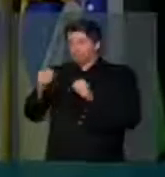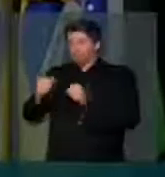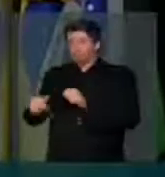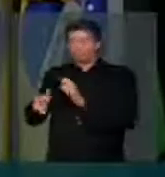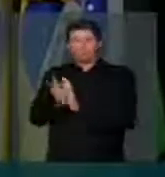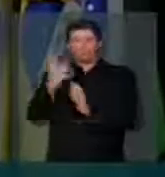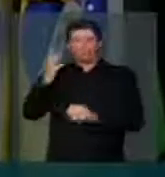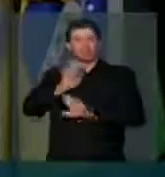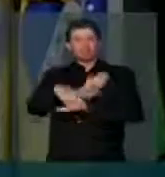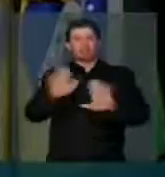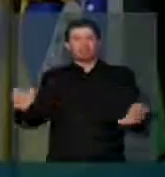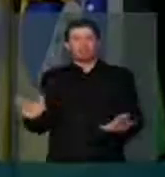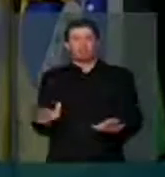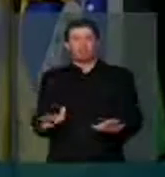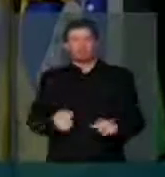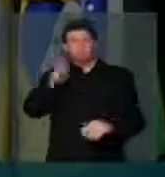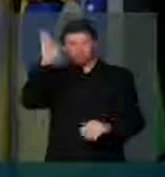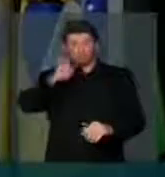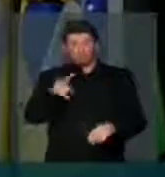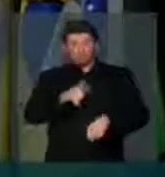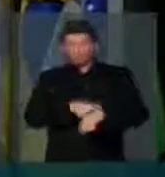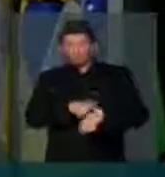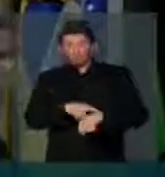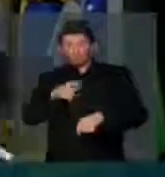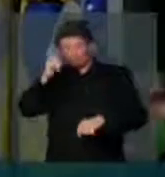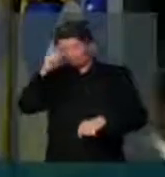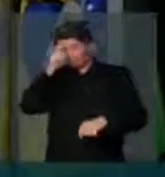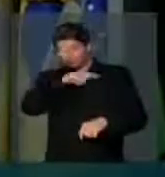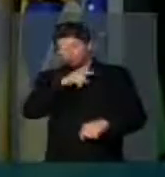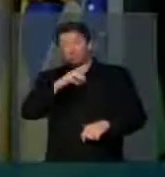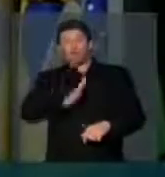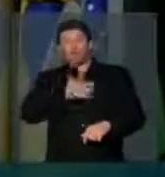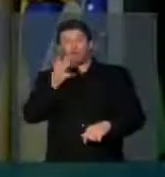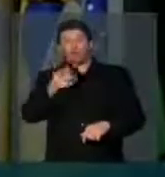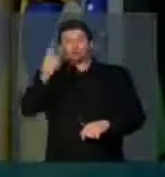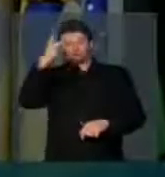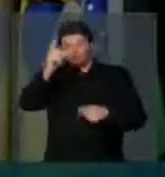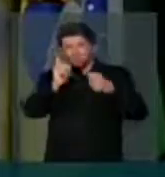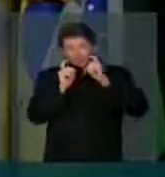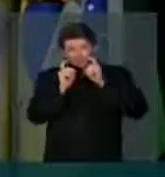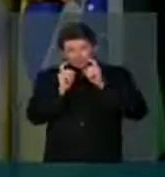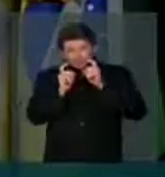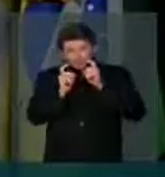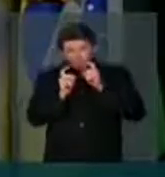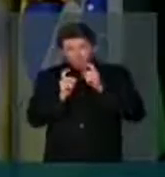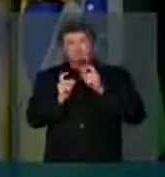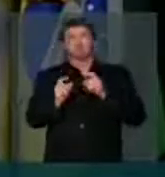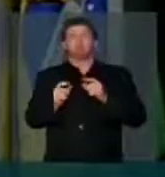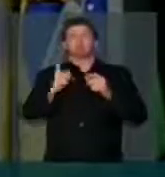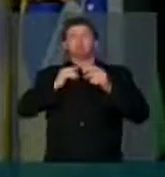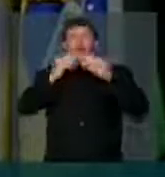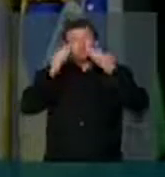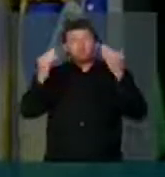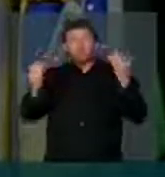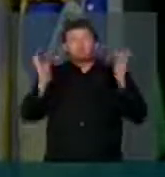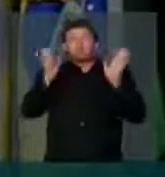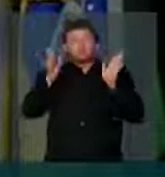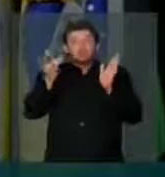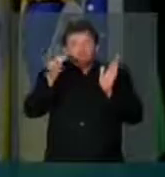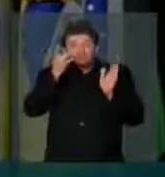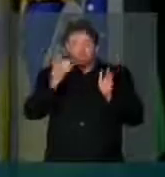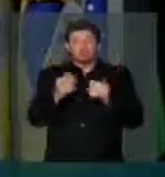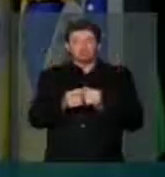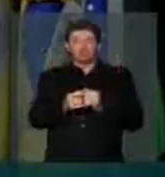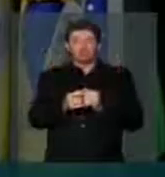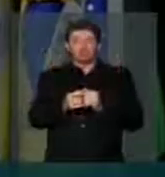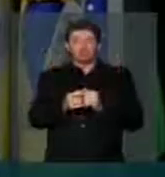do seu partido. O país vive um momento dramático e a sua administração vem esfiando a olhos nus. Seu governo,